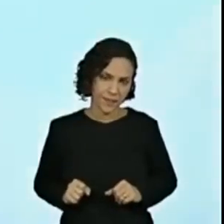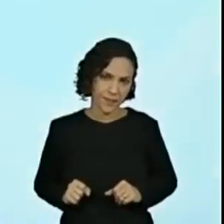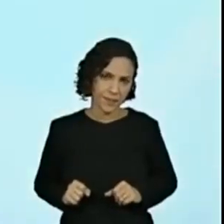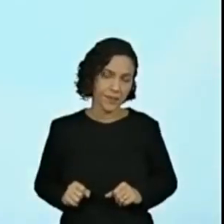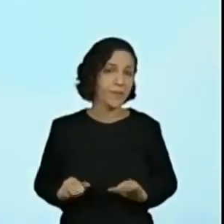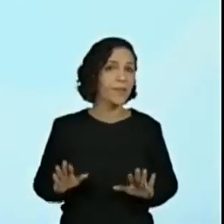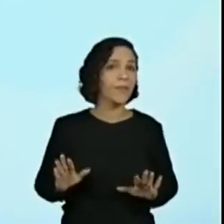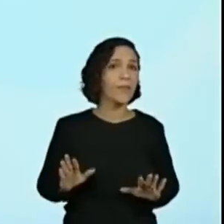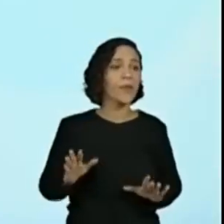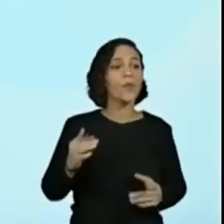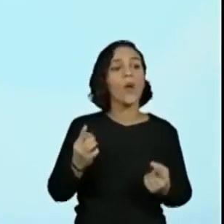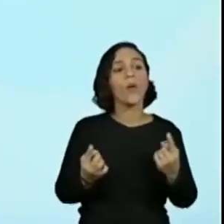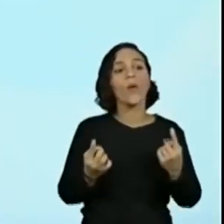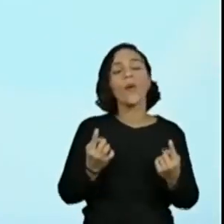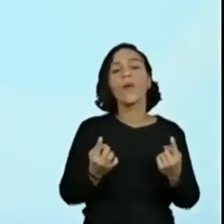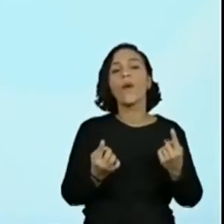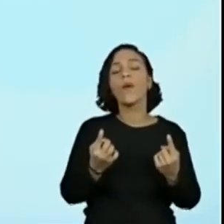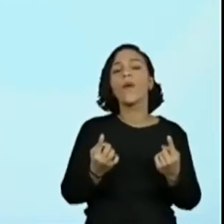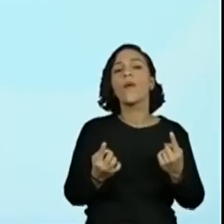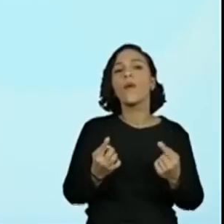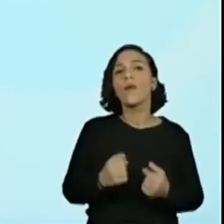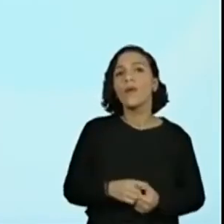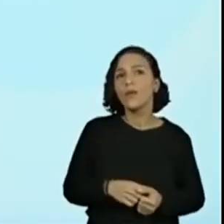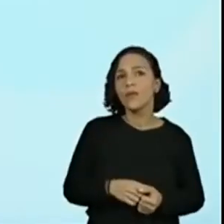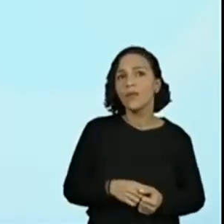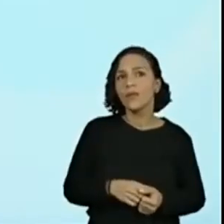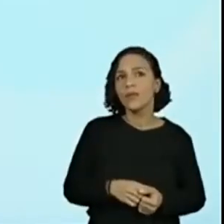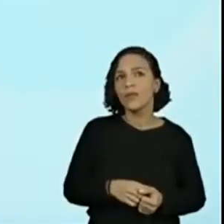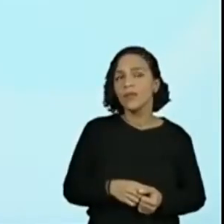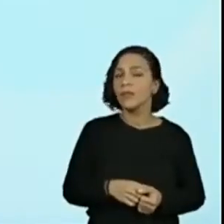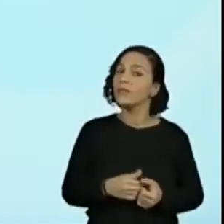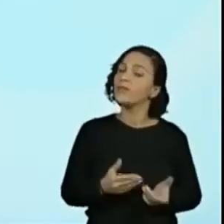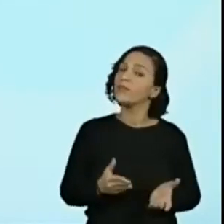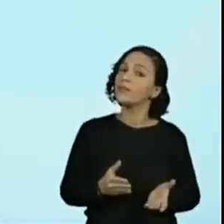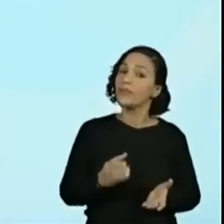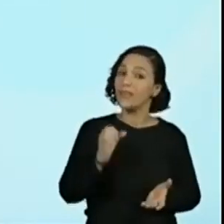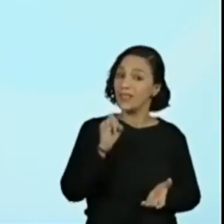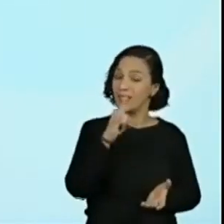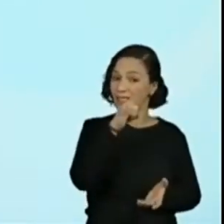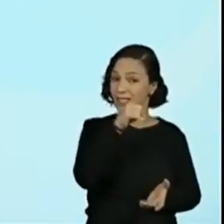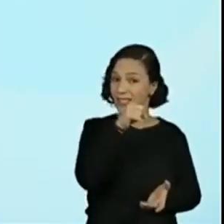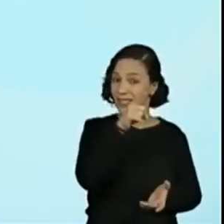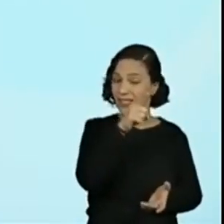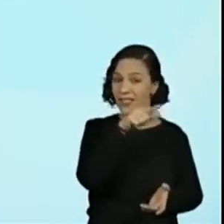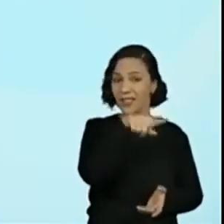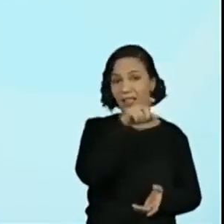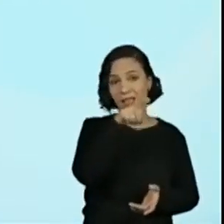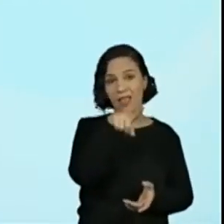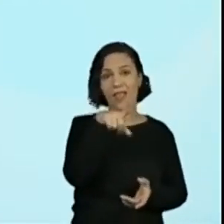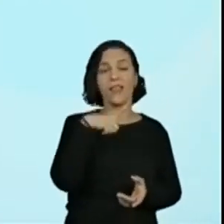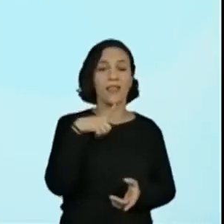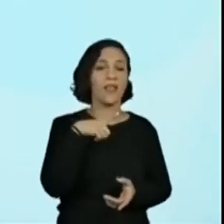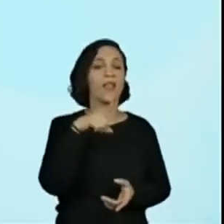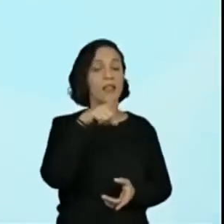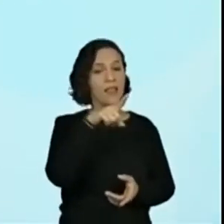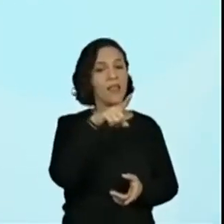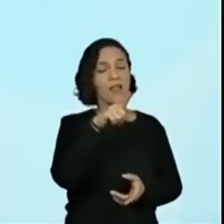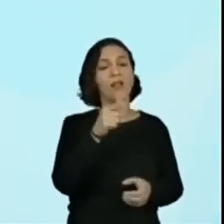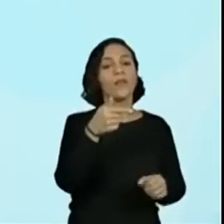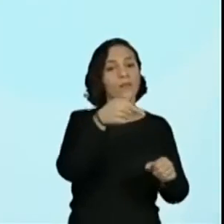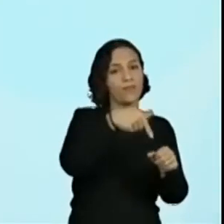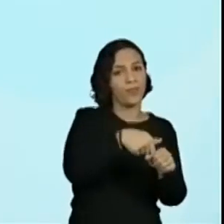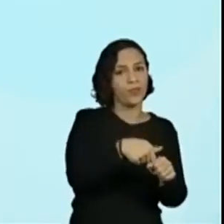né, no posto. Quem está mais próximo? Ah, se ele Entendeu? Está no posto, aí tem um que fica mais próximo mesmo.